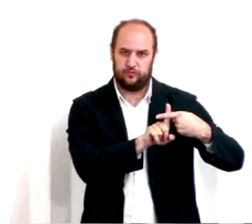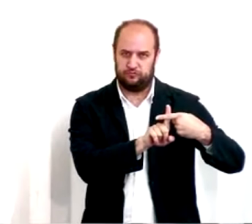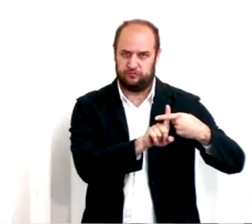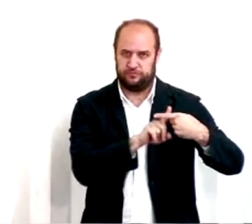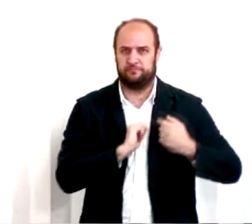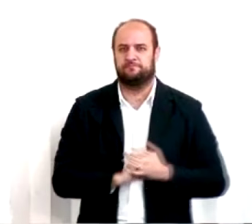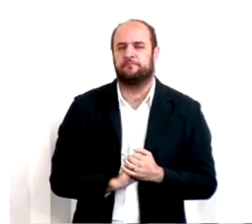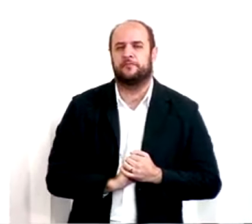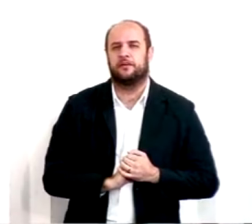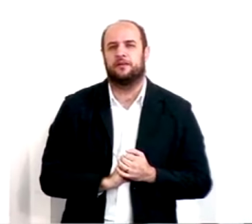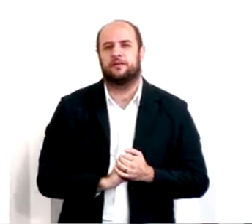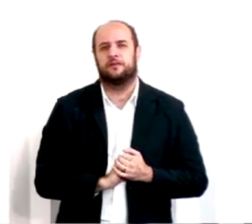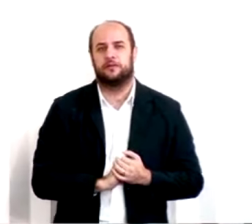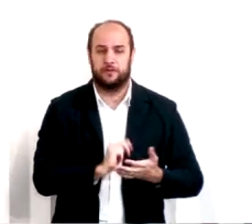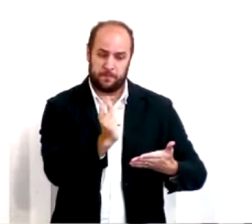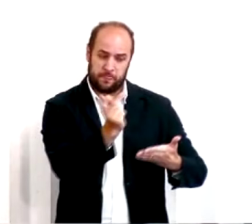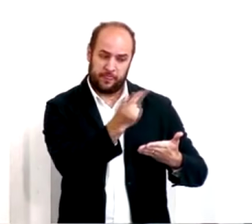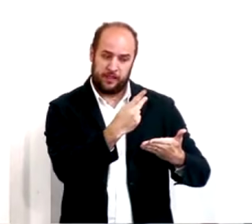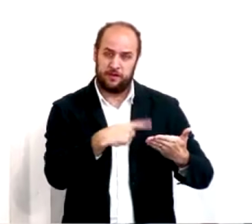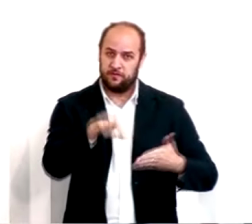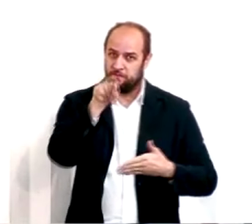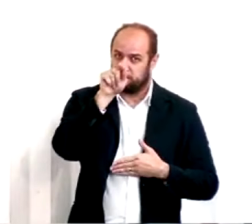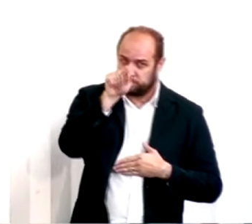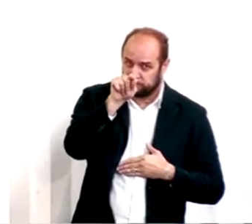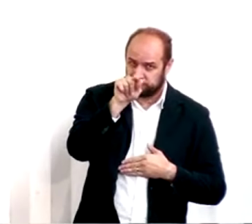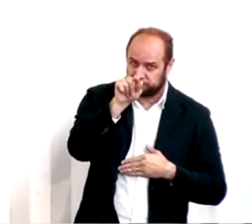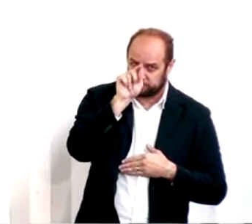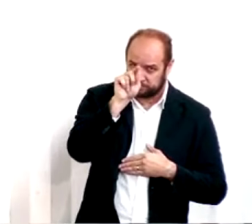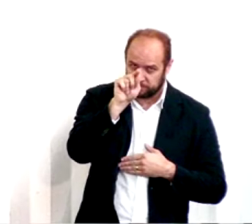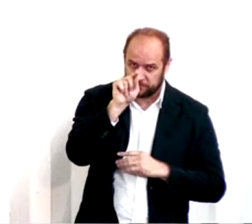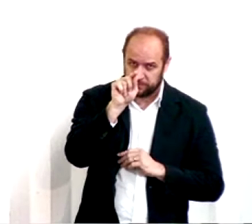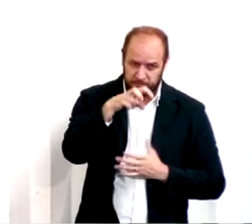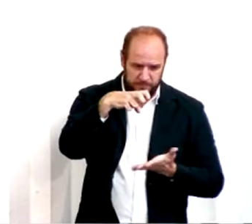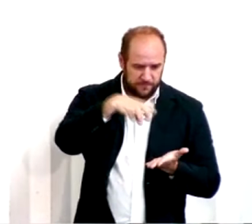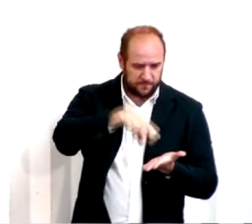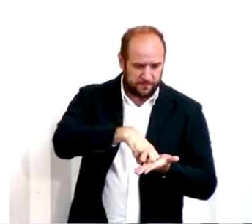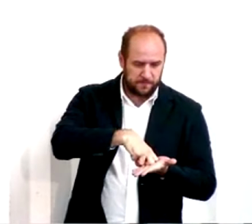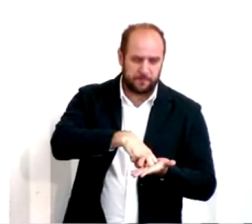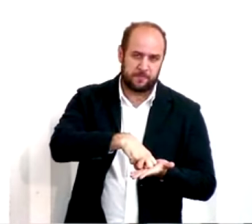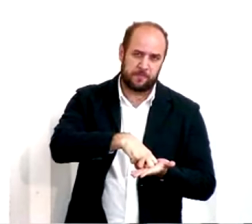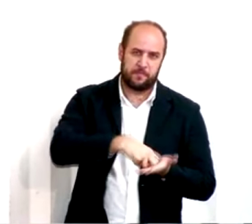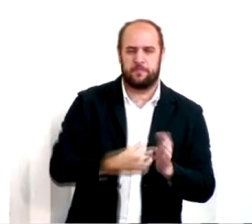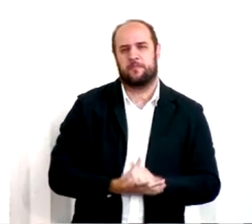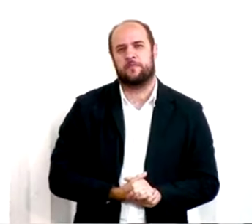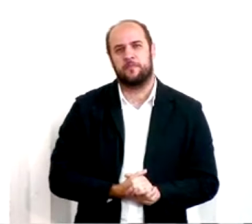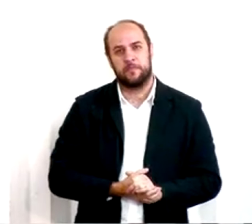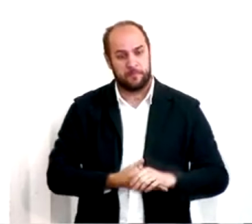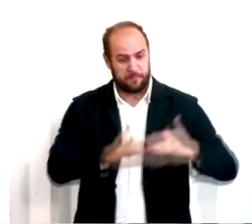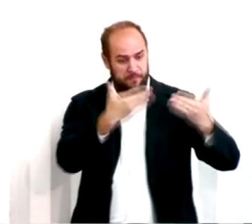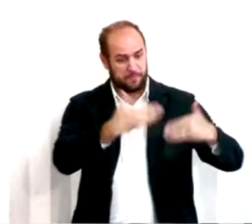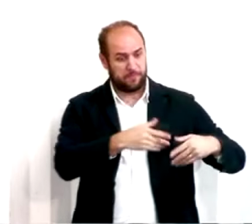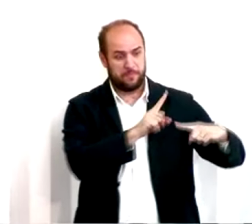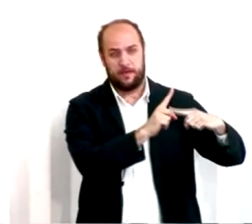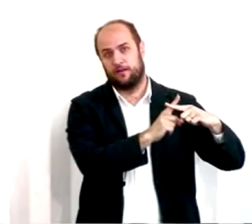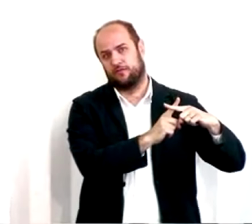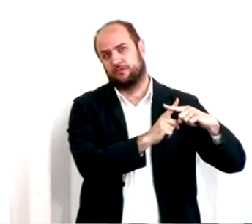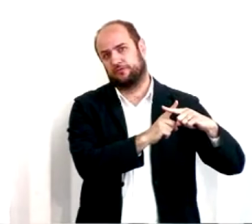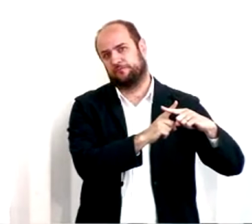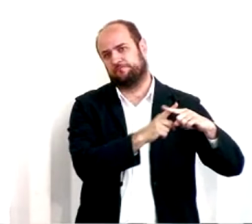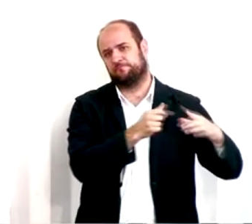e se possível desenha você mesmo a você mesma ajoelhado ajoelhada diante da